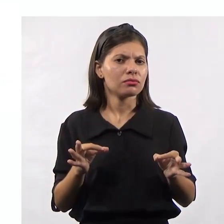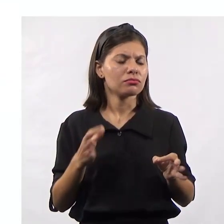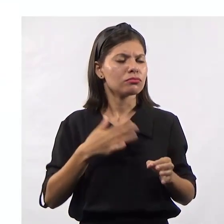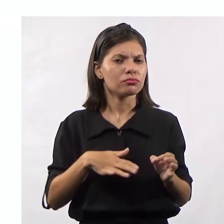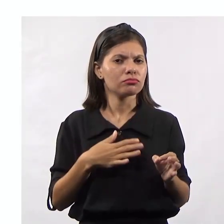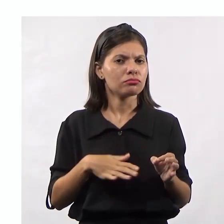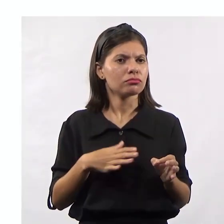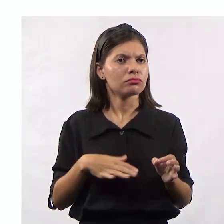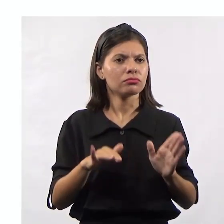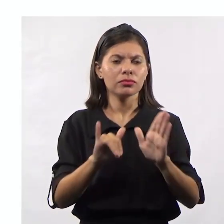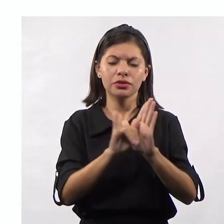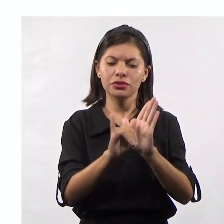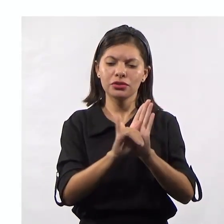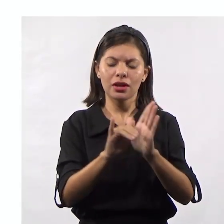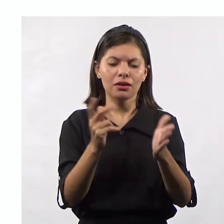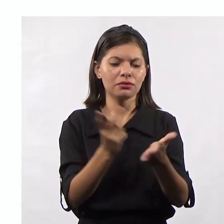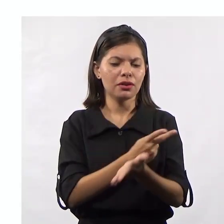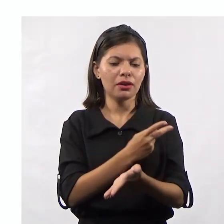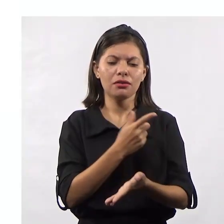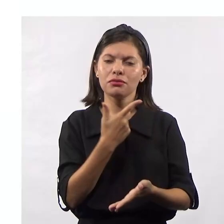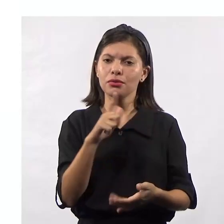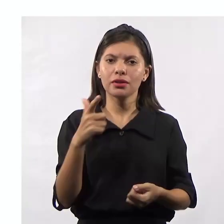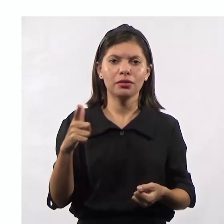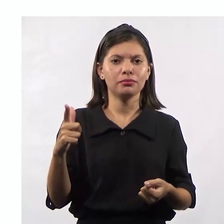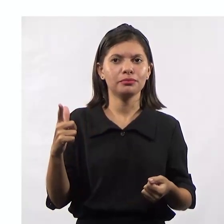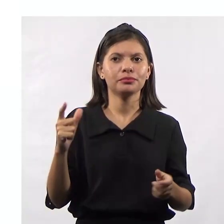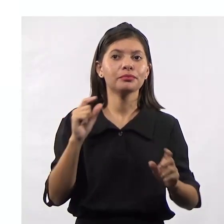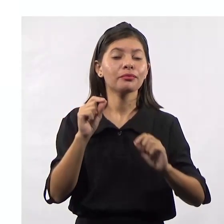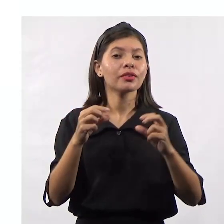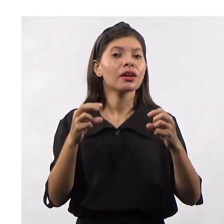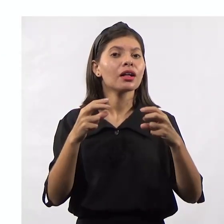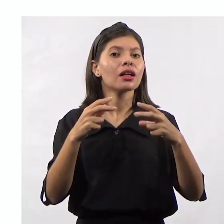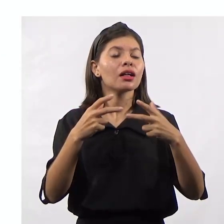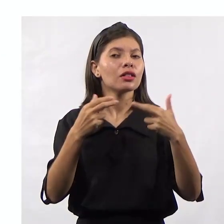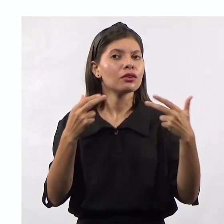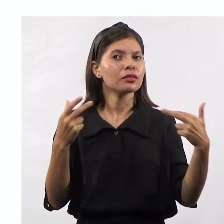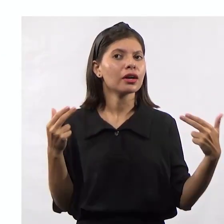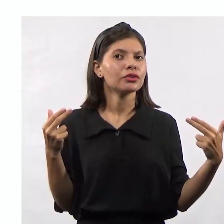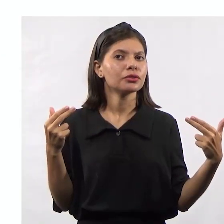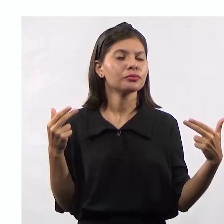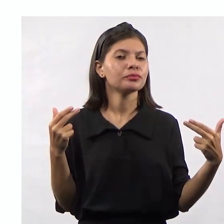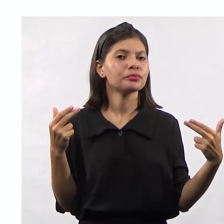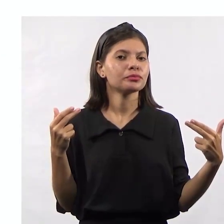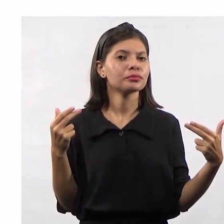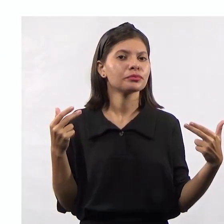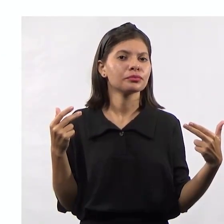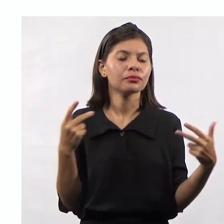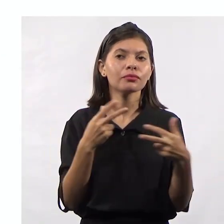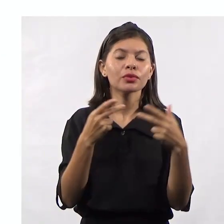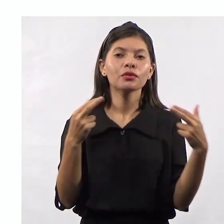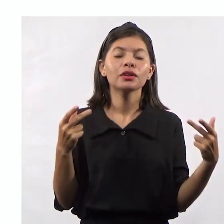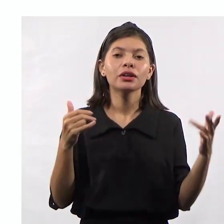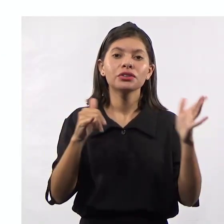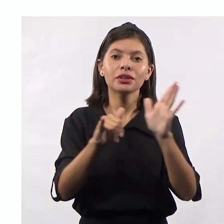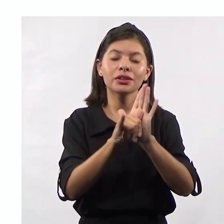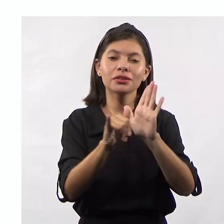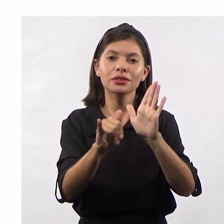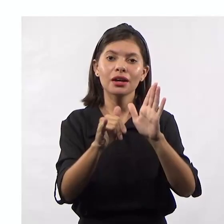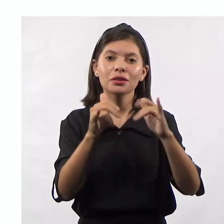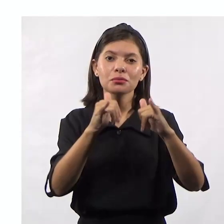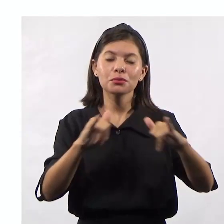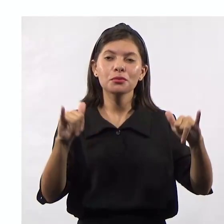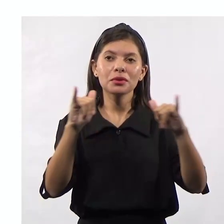tranquilo, edital não tem erro, né? A novidade aqui, ó. O edital deve ser publicado, seu inteiro